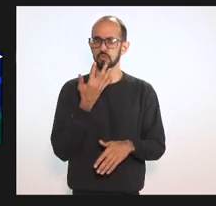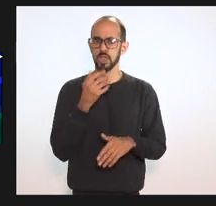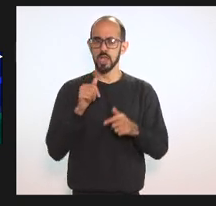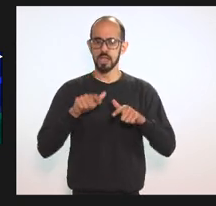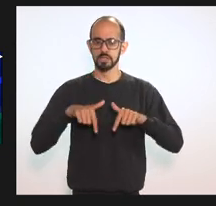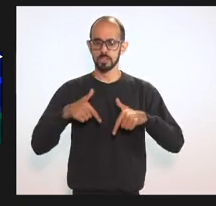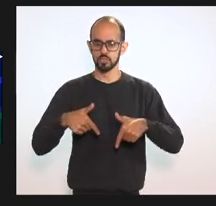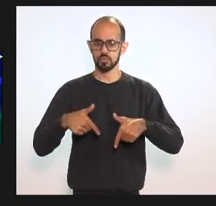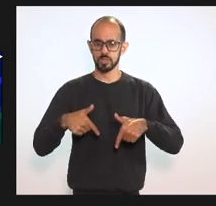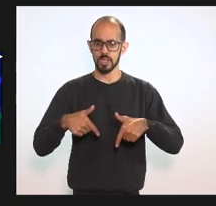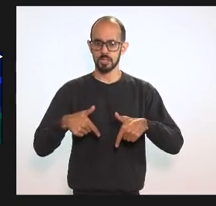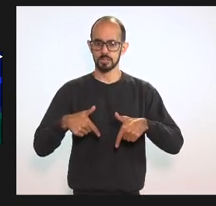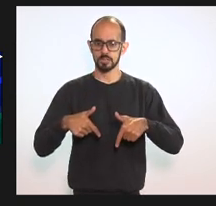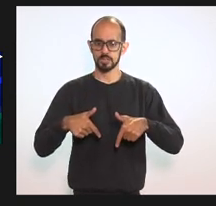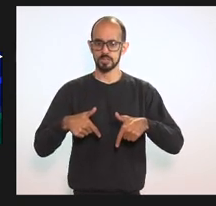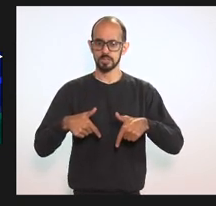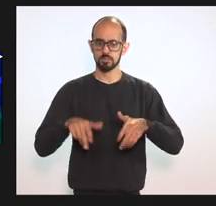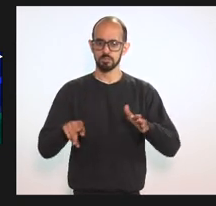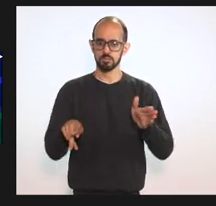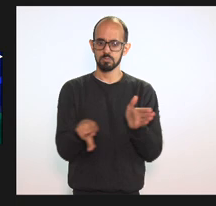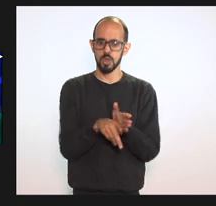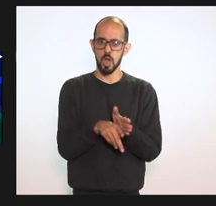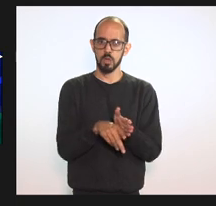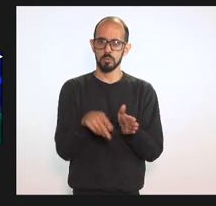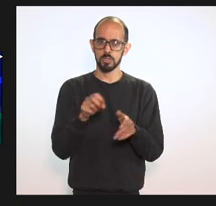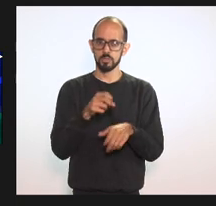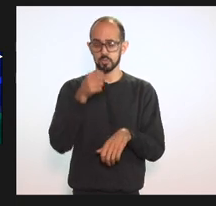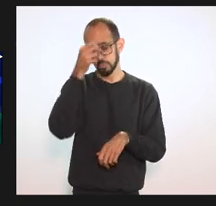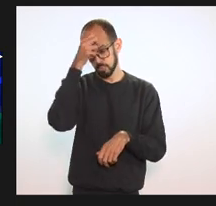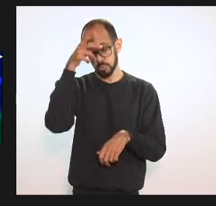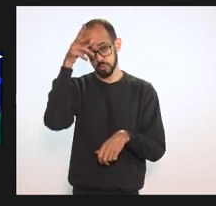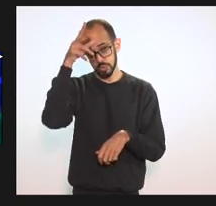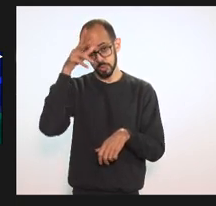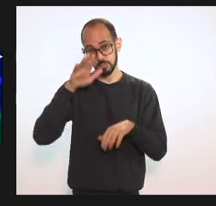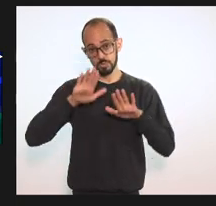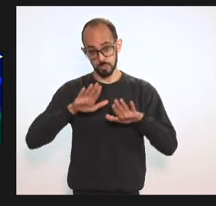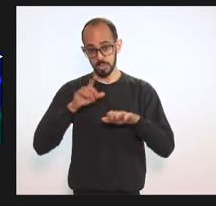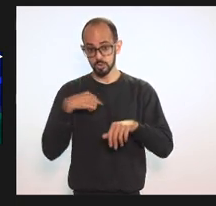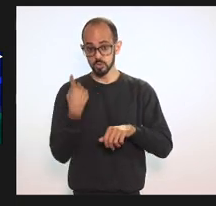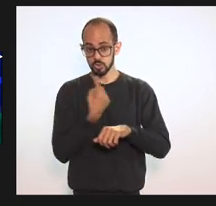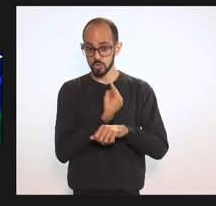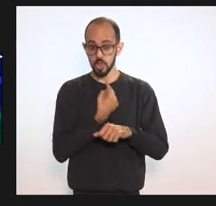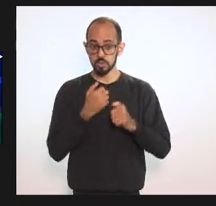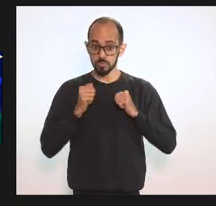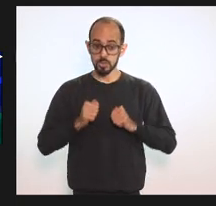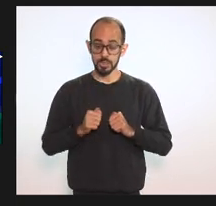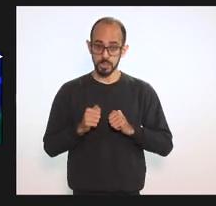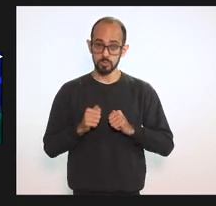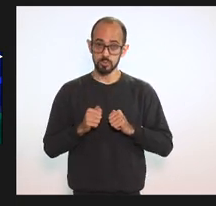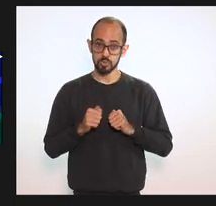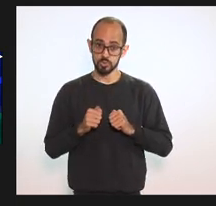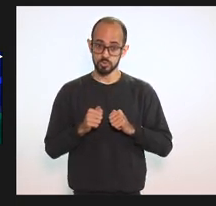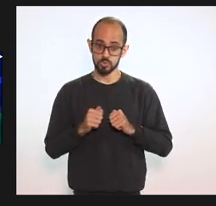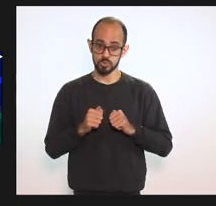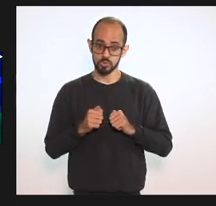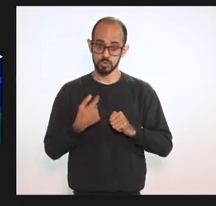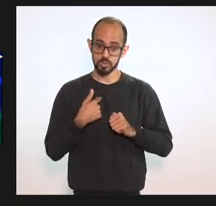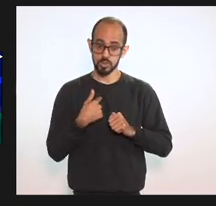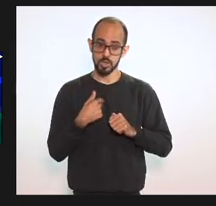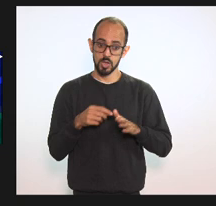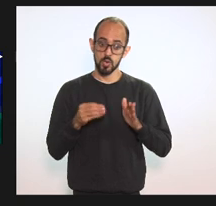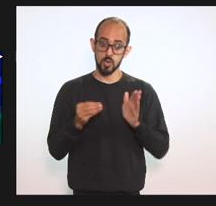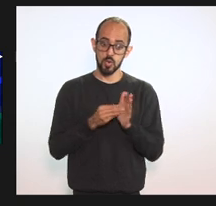as atividades inerentes aos municípios mas nós podemos e eu coloquei